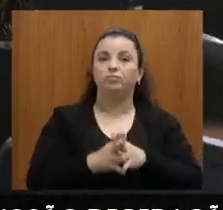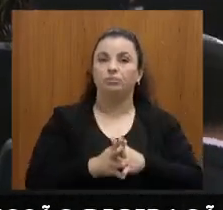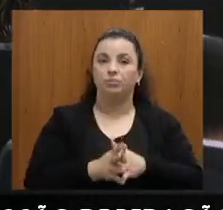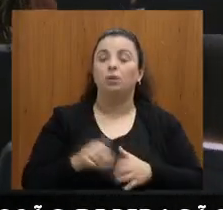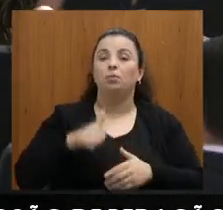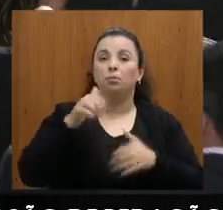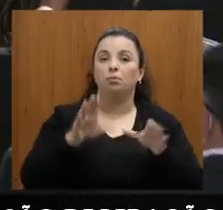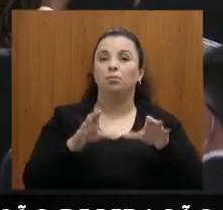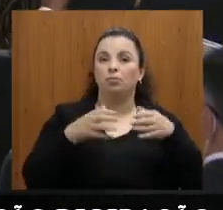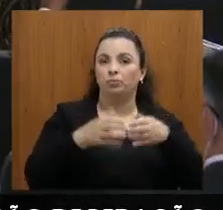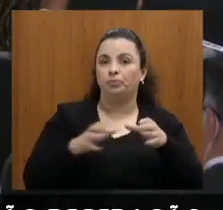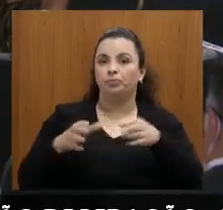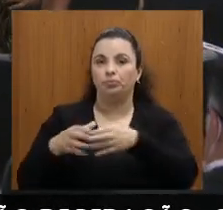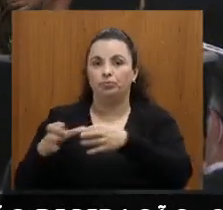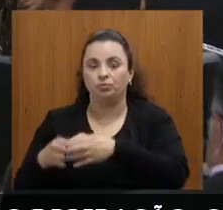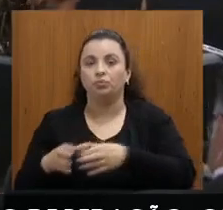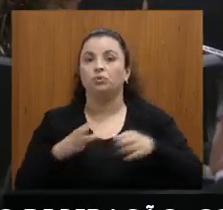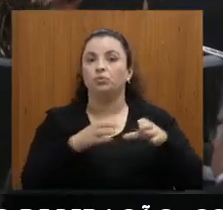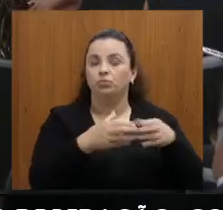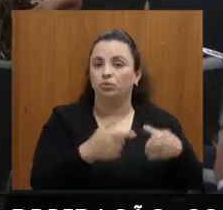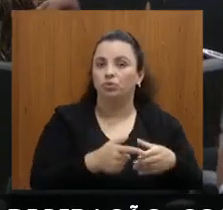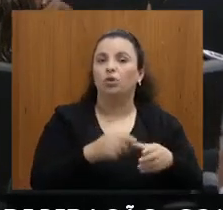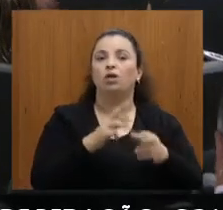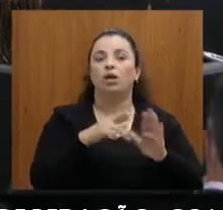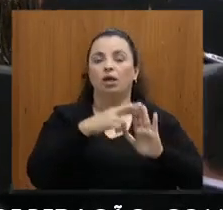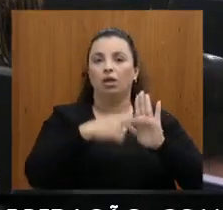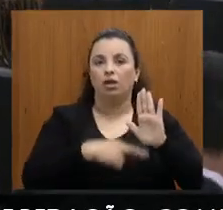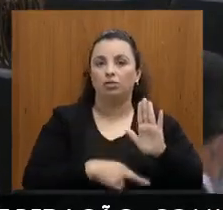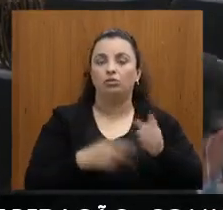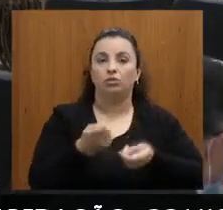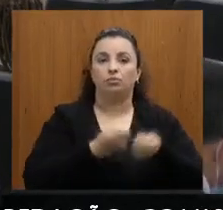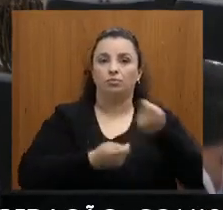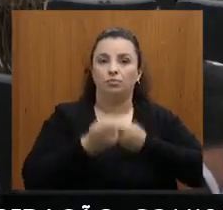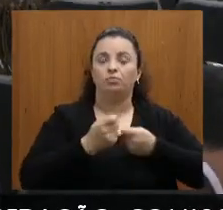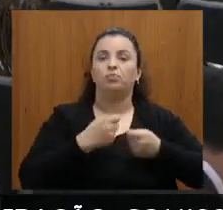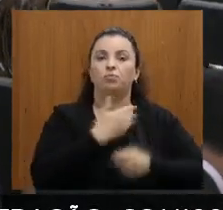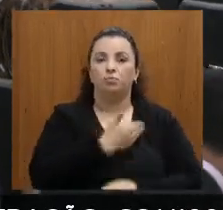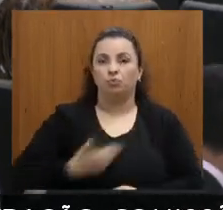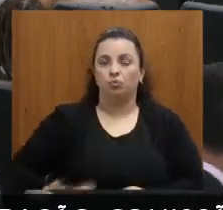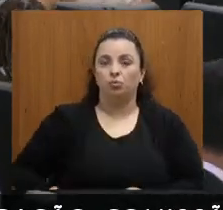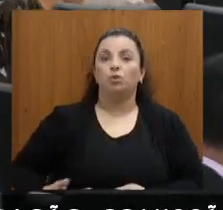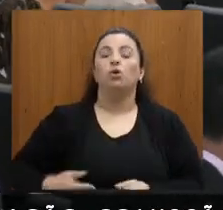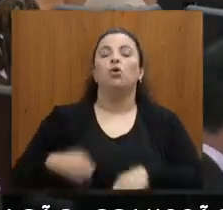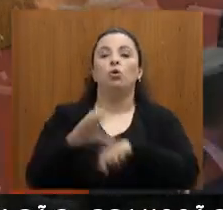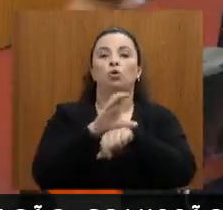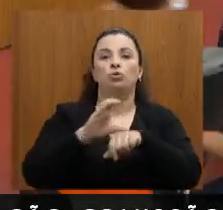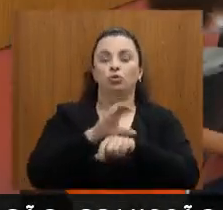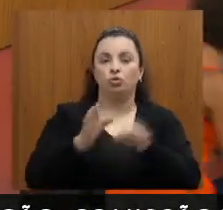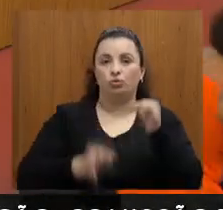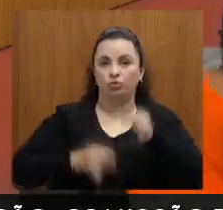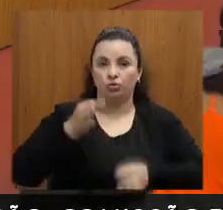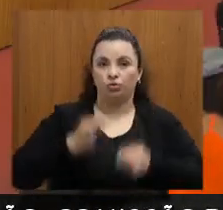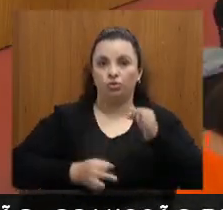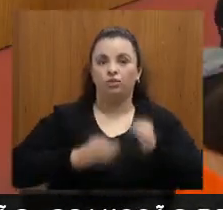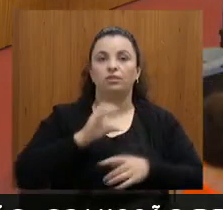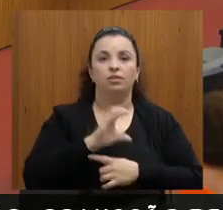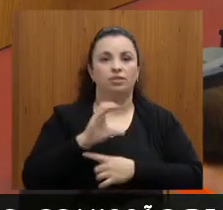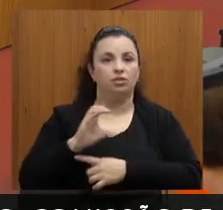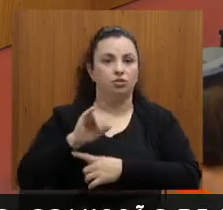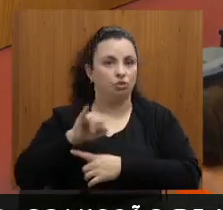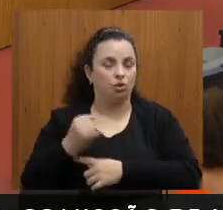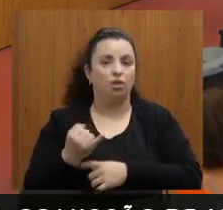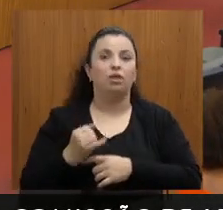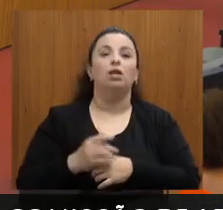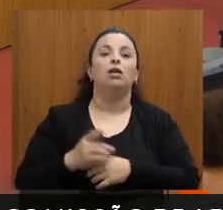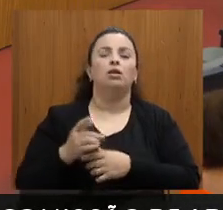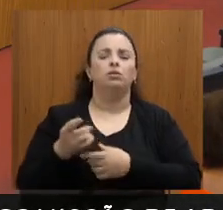reunião conjunta das comissões de redação, de administração pública, de constituição e justiça, de fiscalização financeira